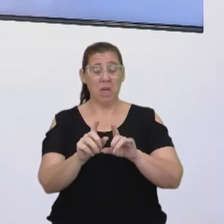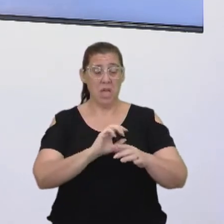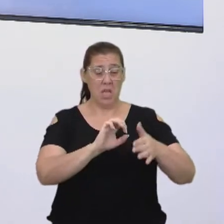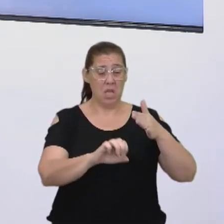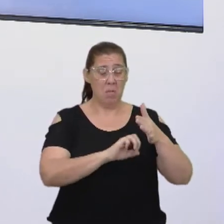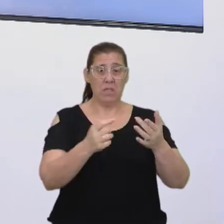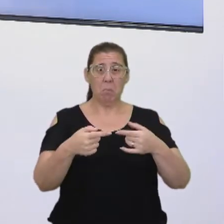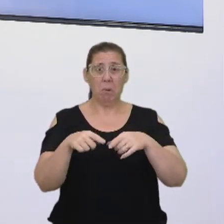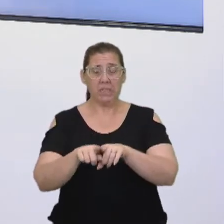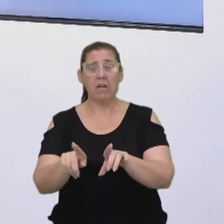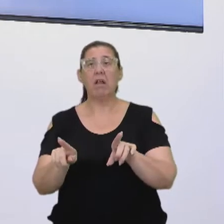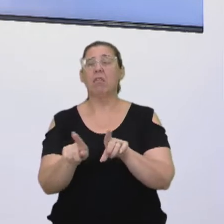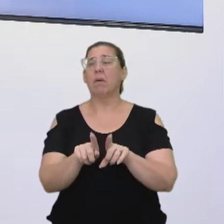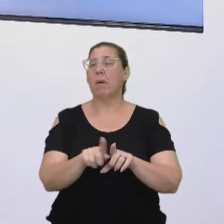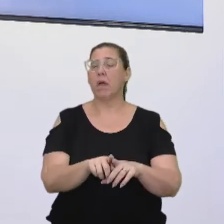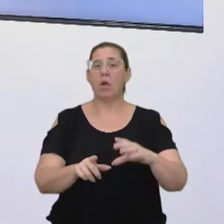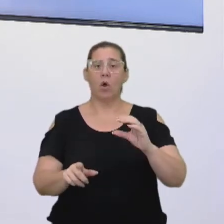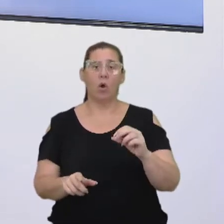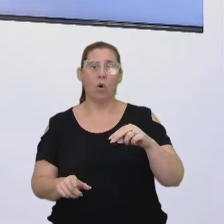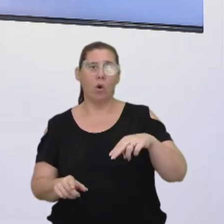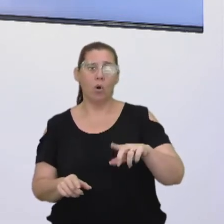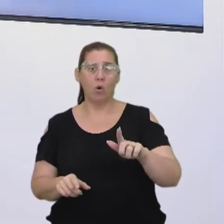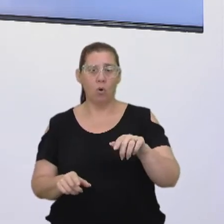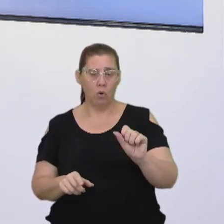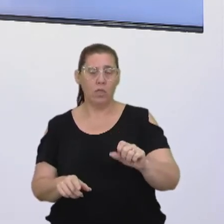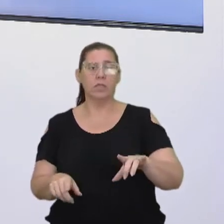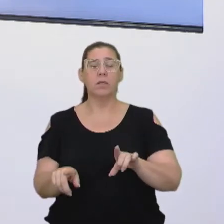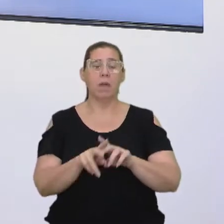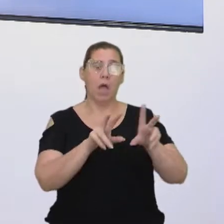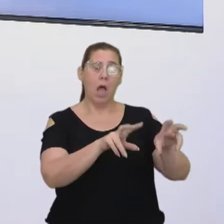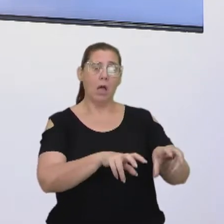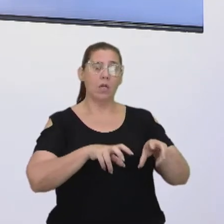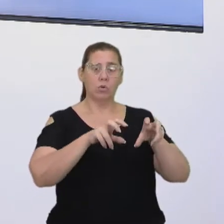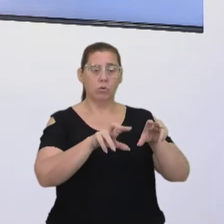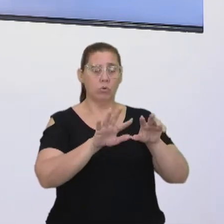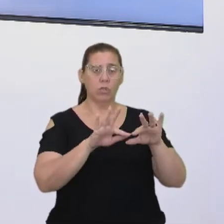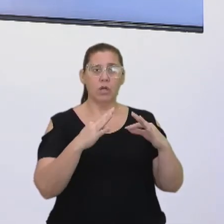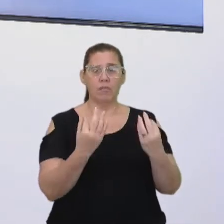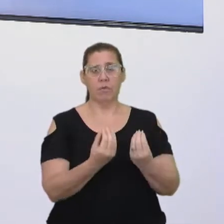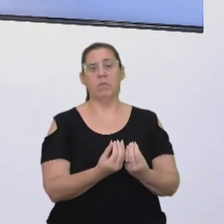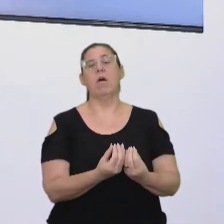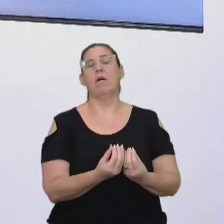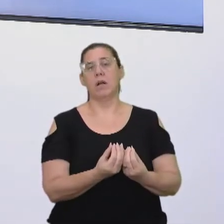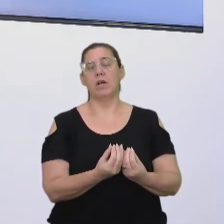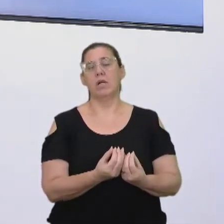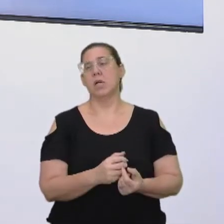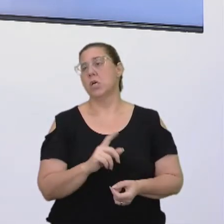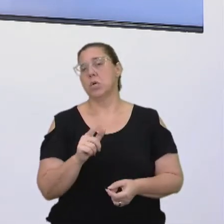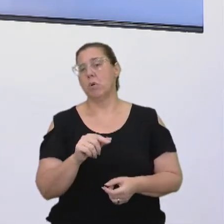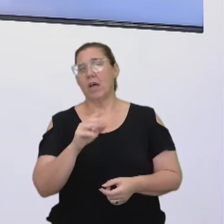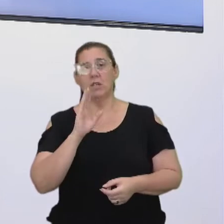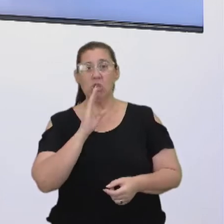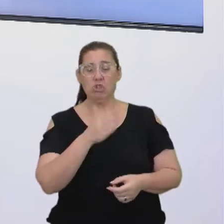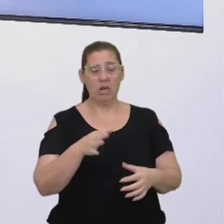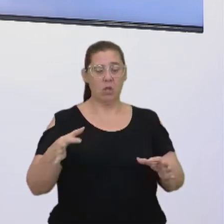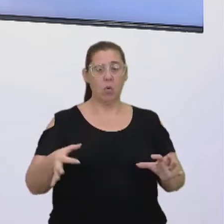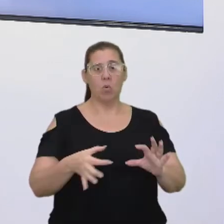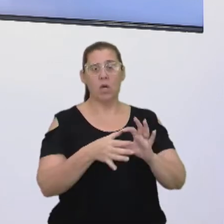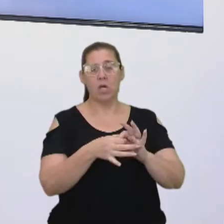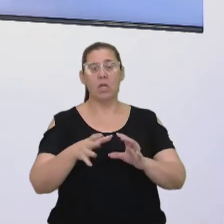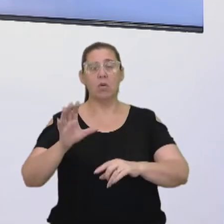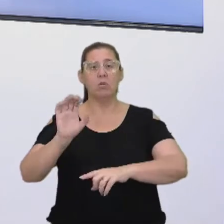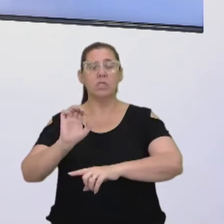sobre ONGs, né, sobre também agricultura familiar, por exemplo, que não são, vamos dizer, diretamente ligadas ao